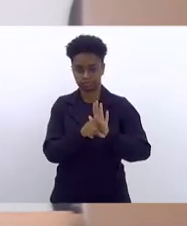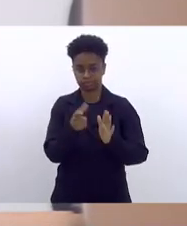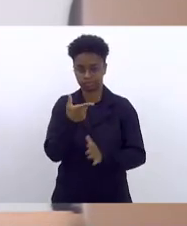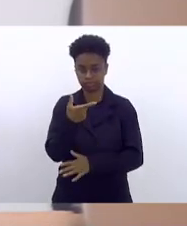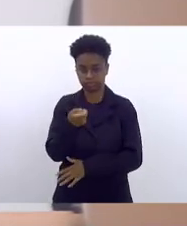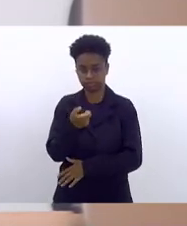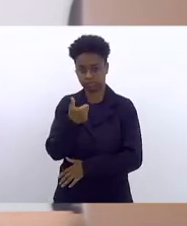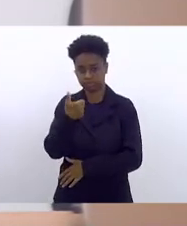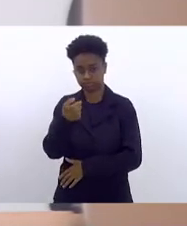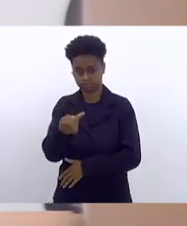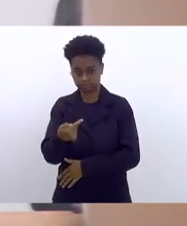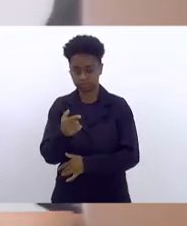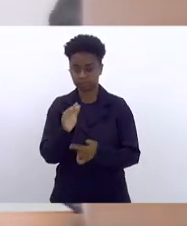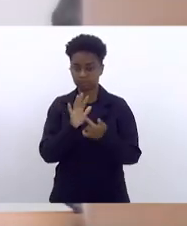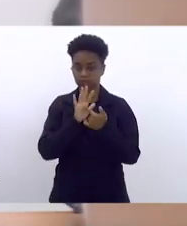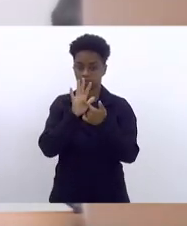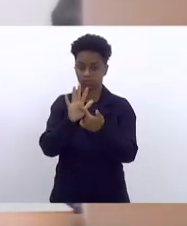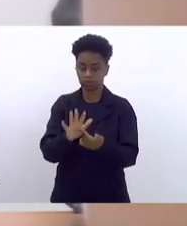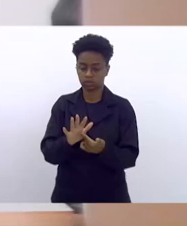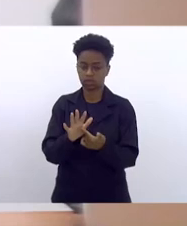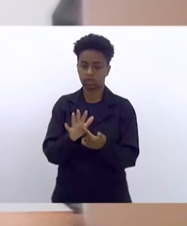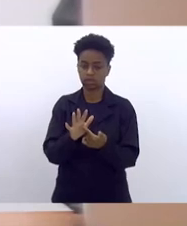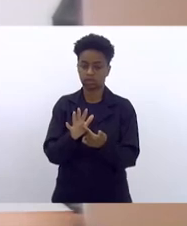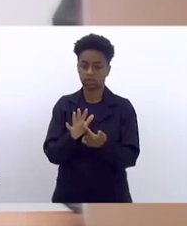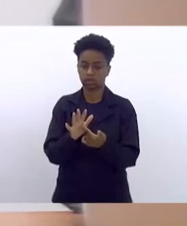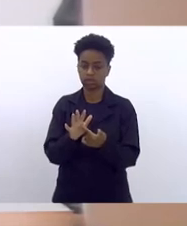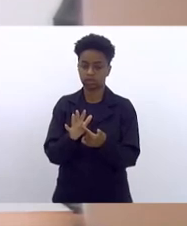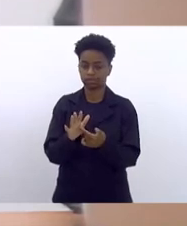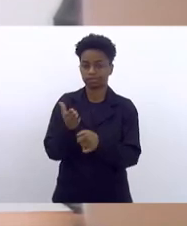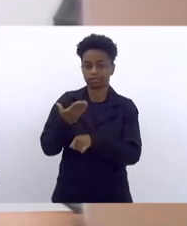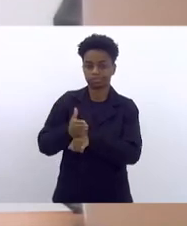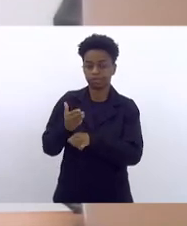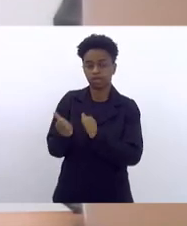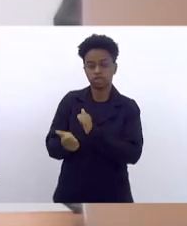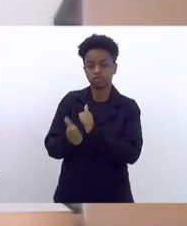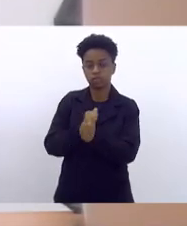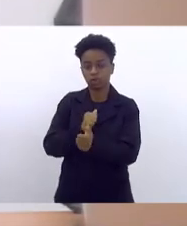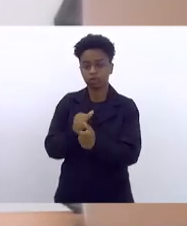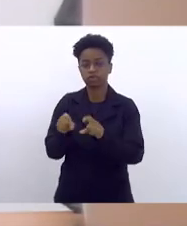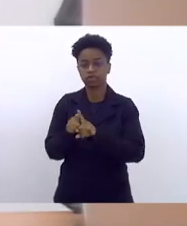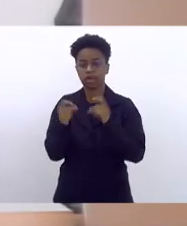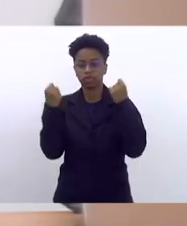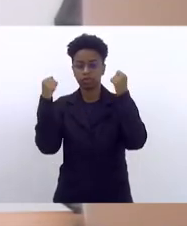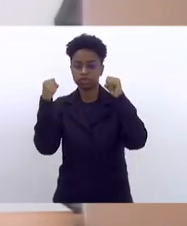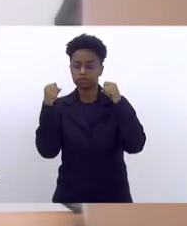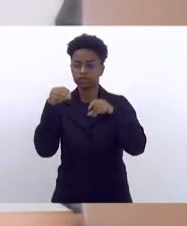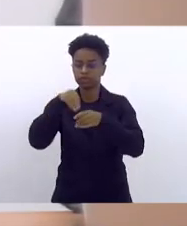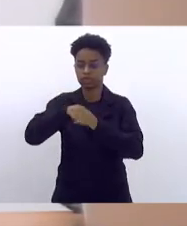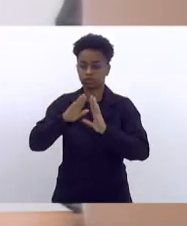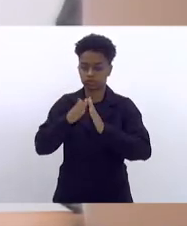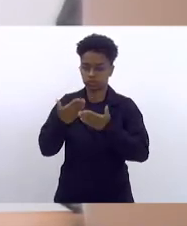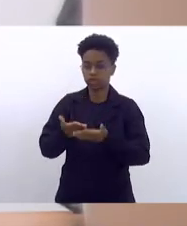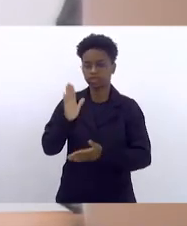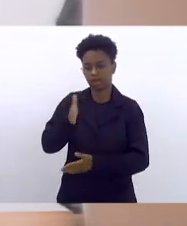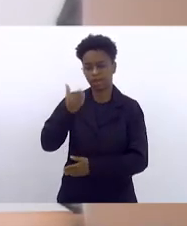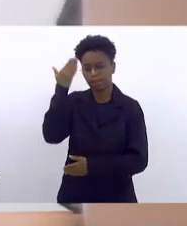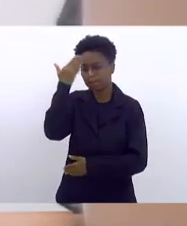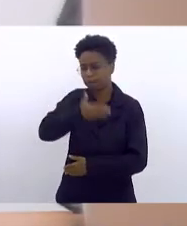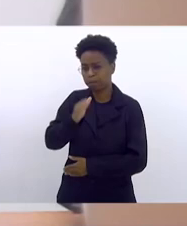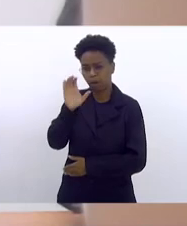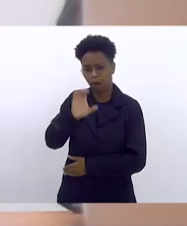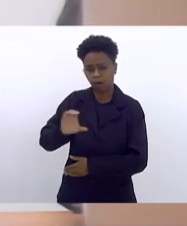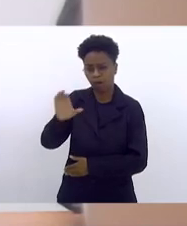que a fomenta a prática de esporte e educação física nas escolas já é comprovado cientificamente